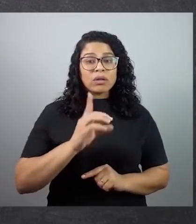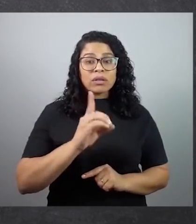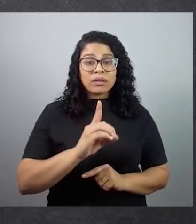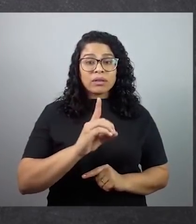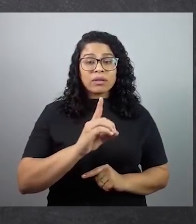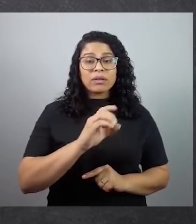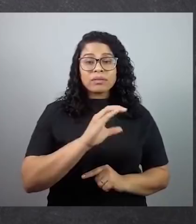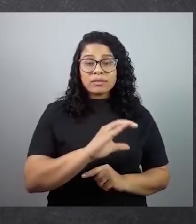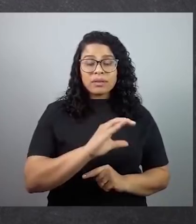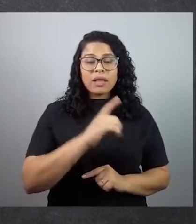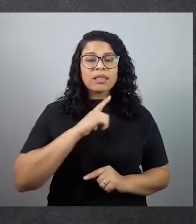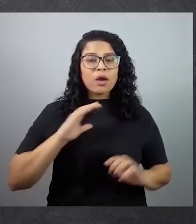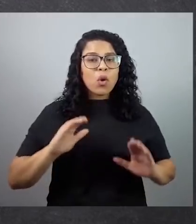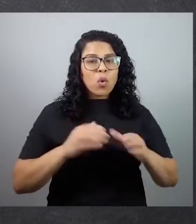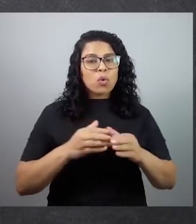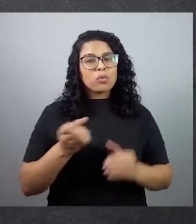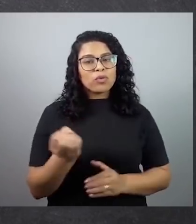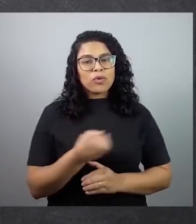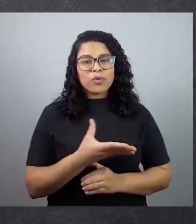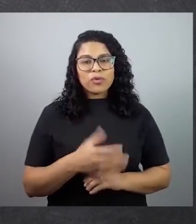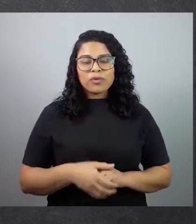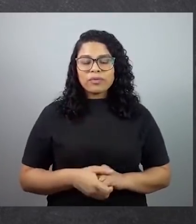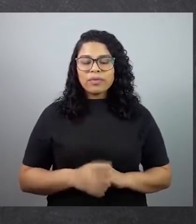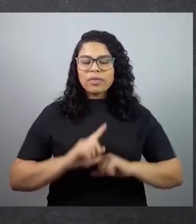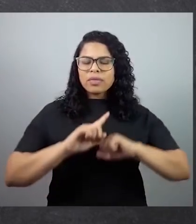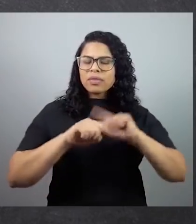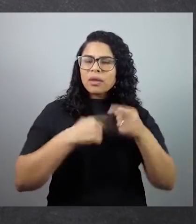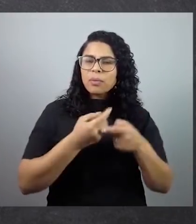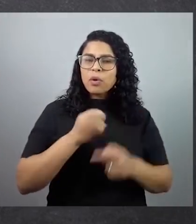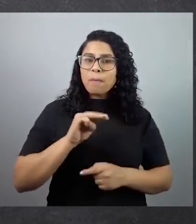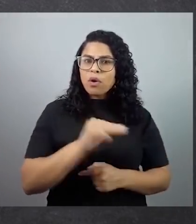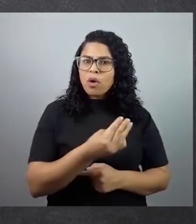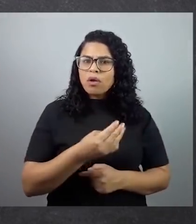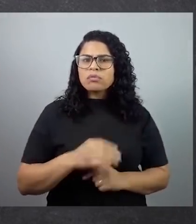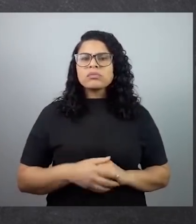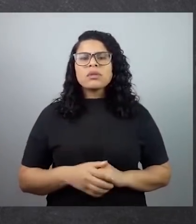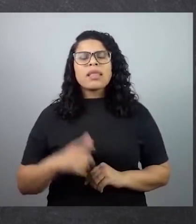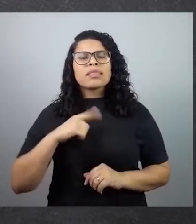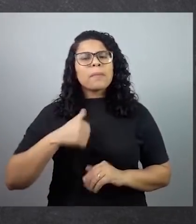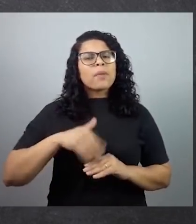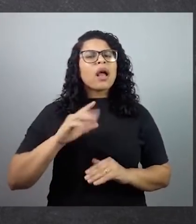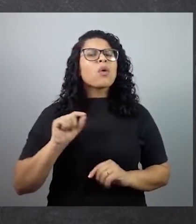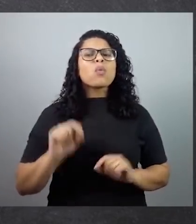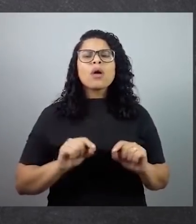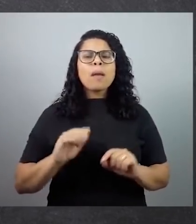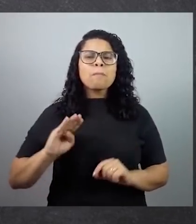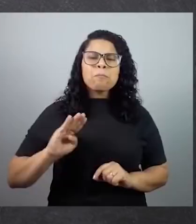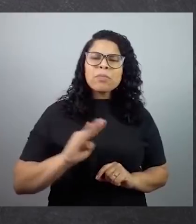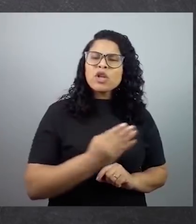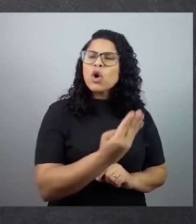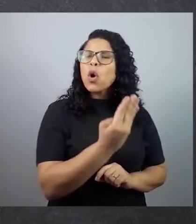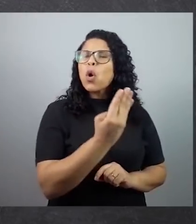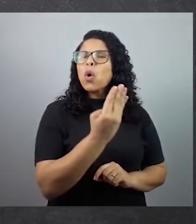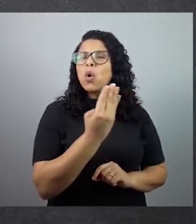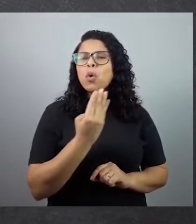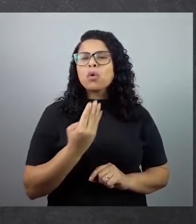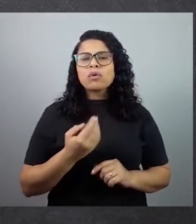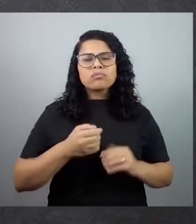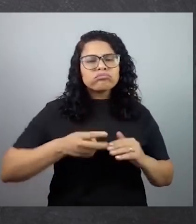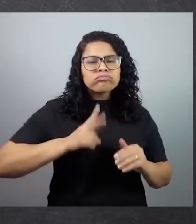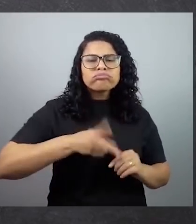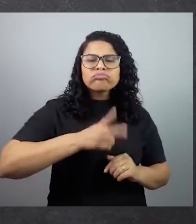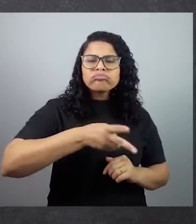classe. A partir dos milhões nós teremos classe dos bilhões, dos trilhões e assim por